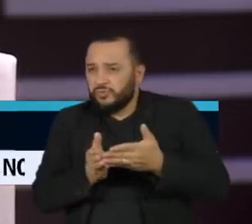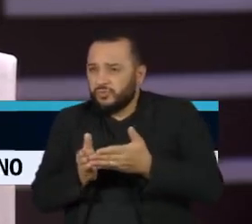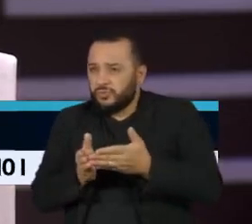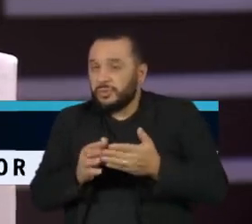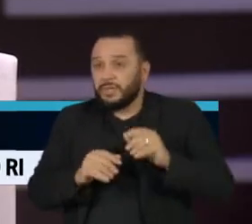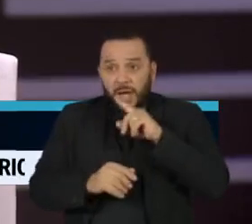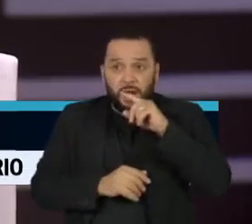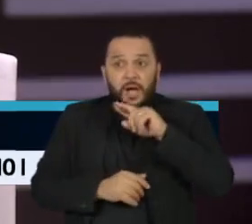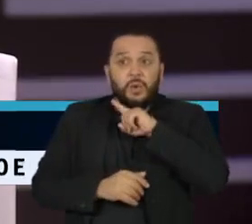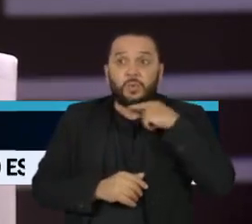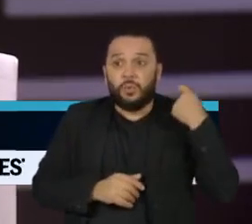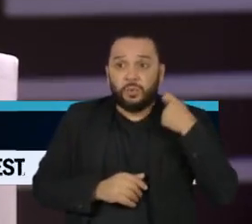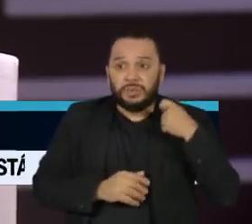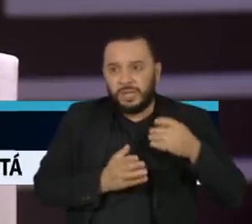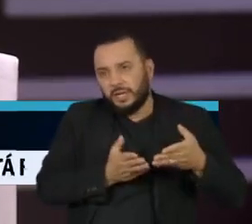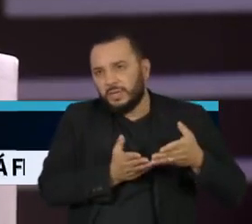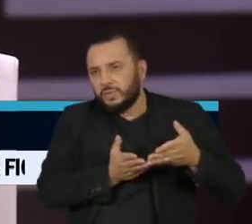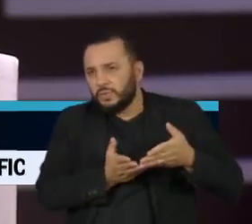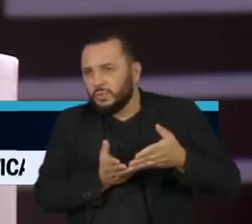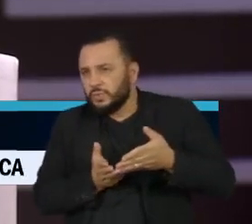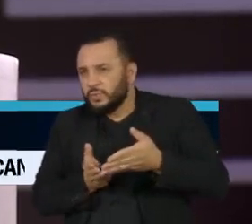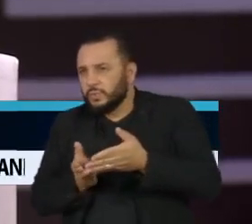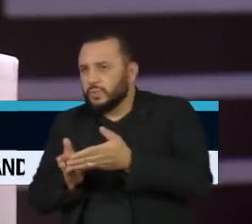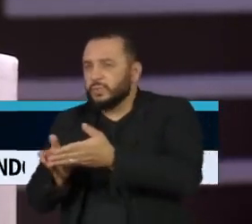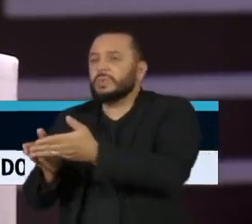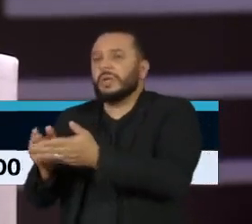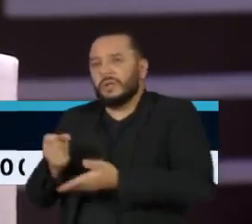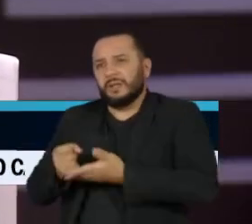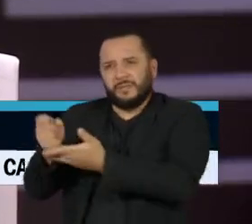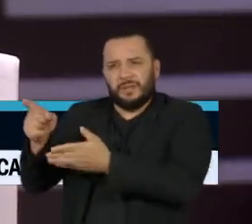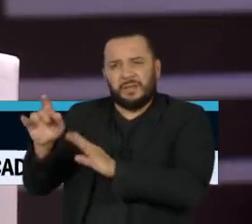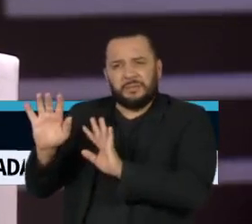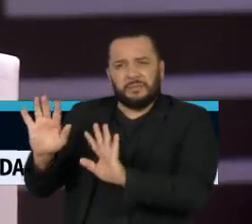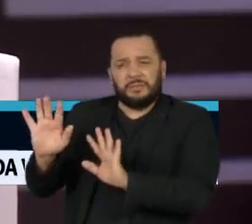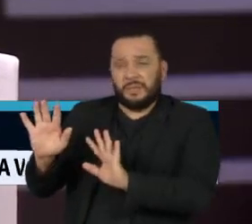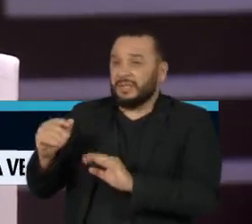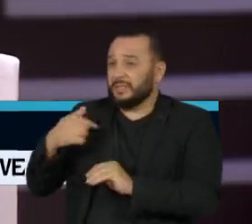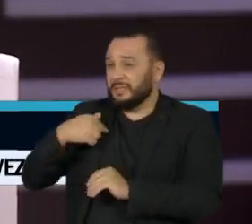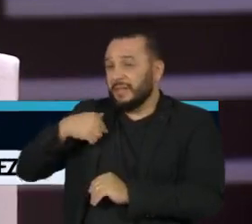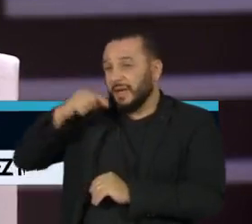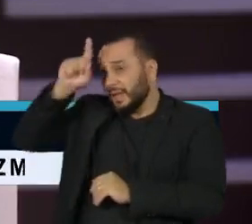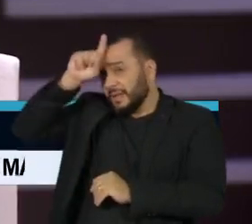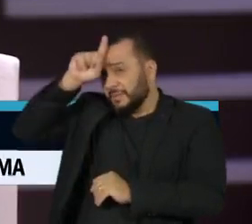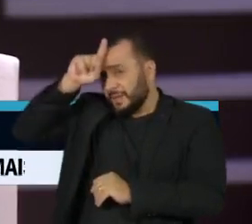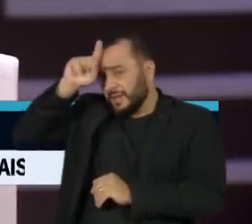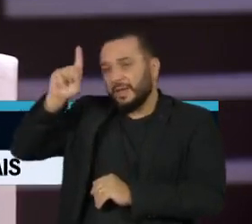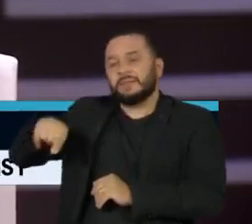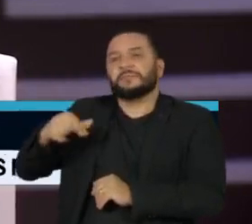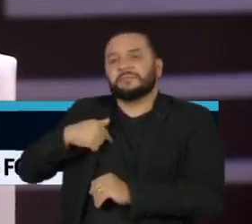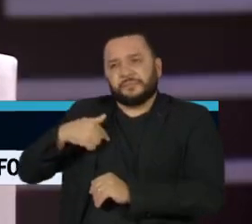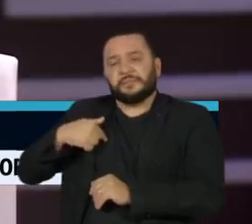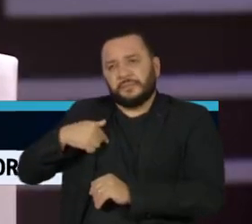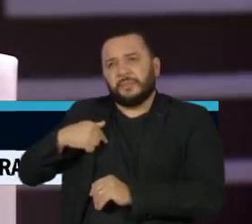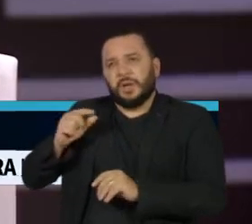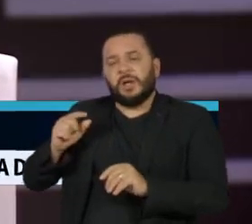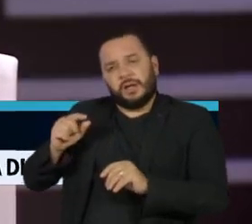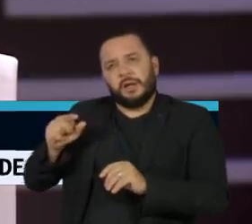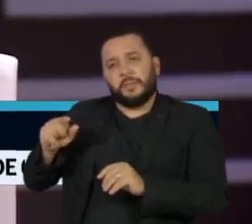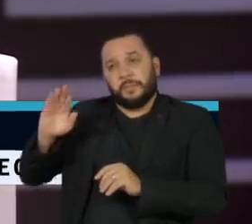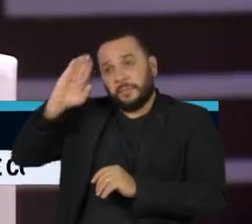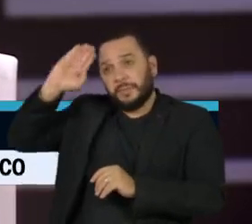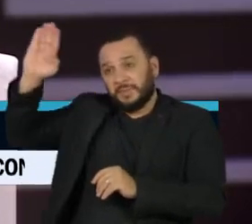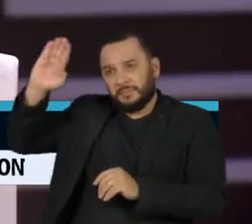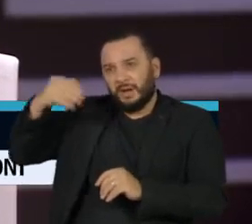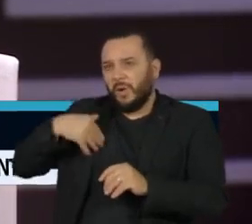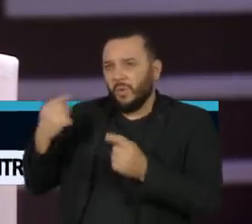Sai da Rússia, desculpa. E, então, eu acho que esse é o grande ponto, principalmente da Alemanha, que é o líder nesse momento contra ali essa